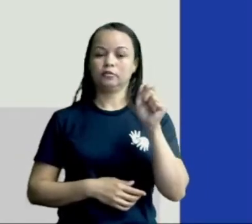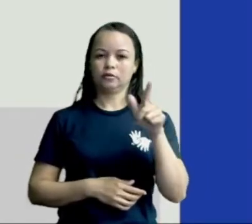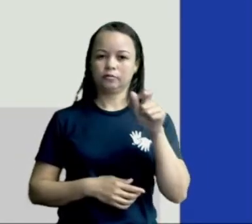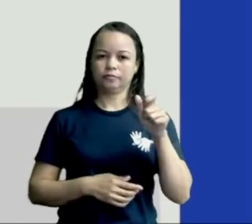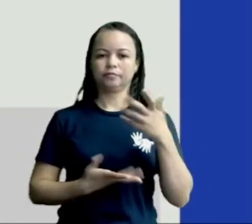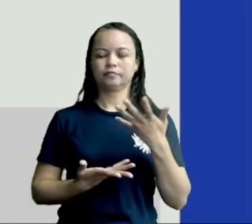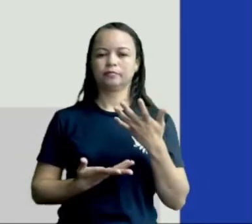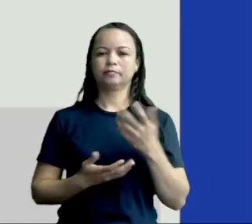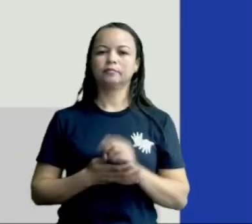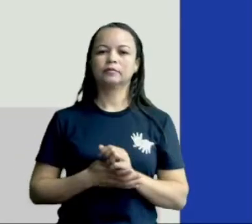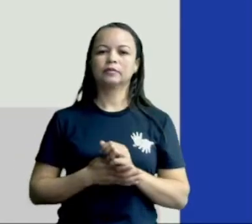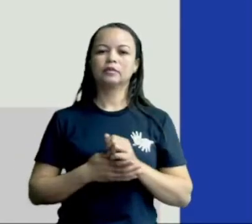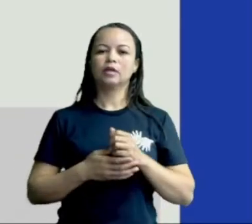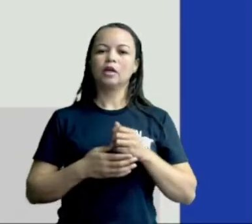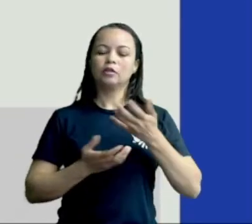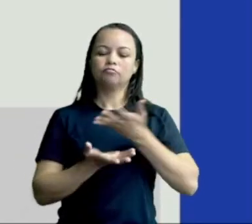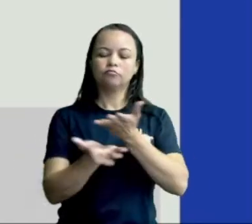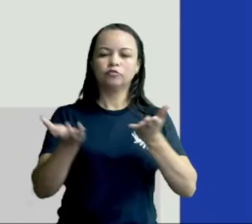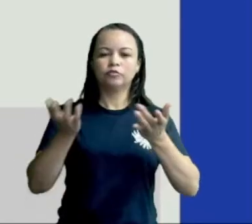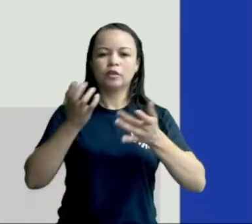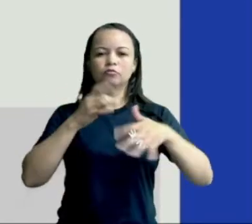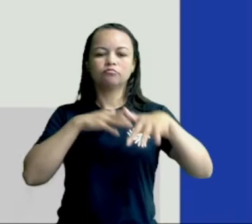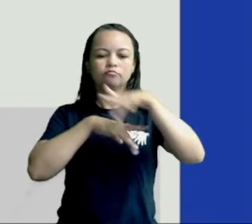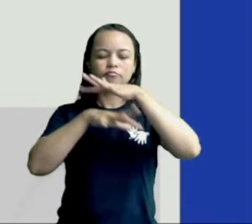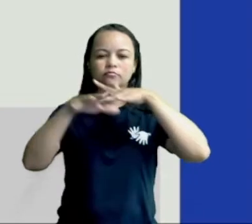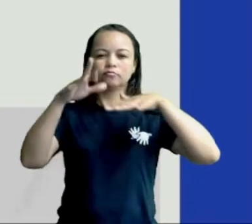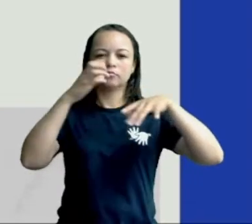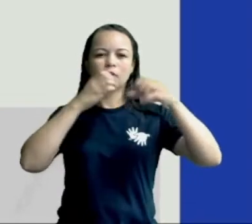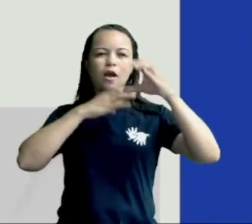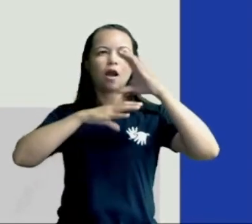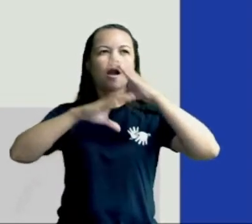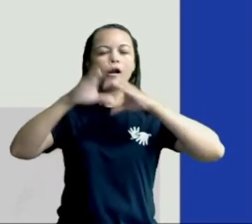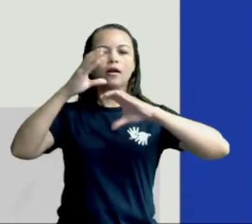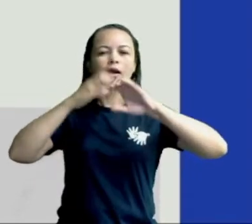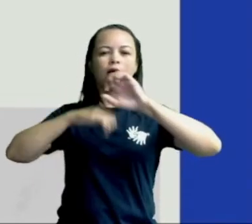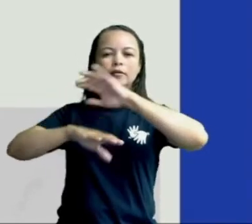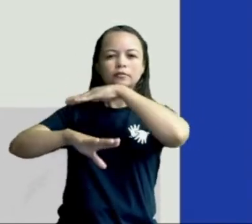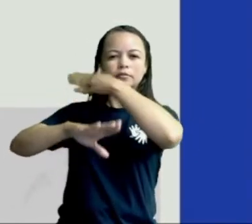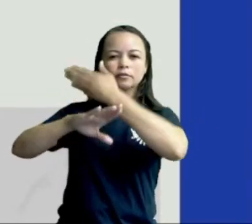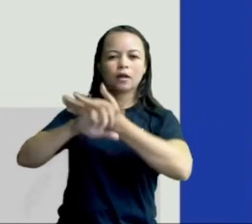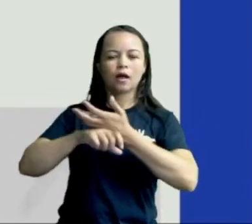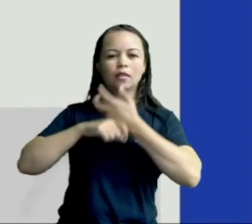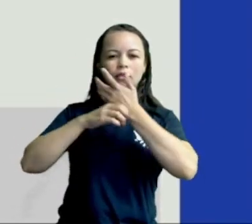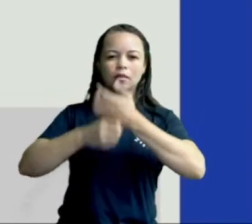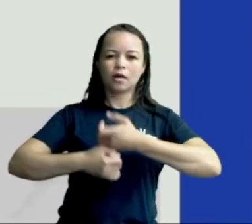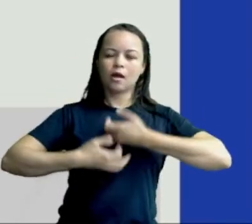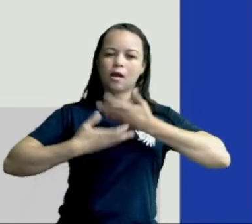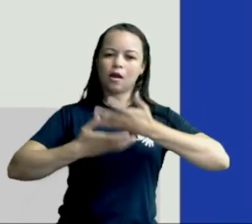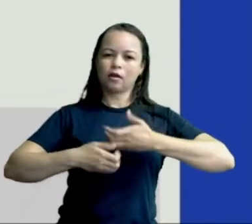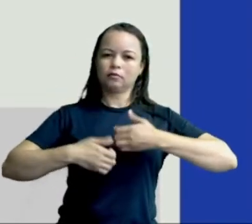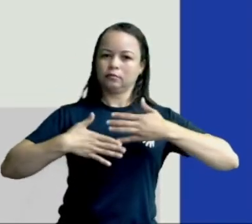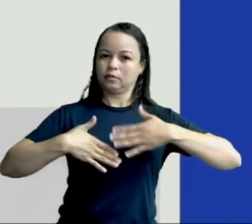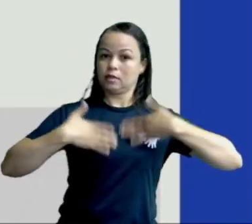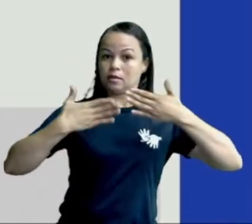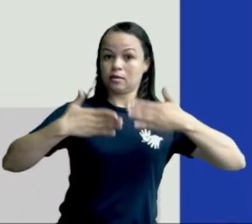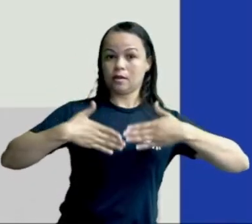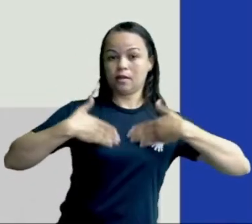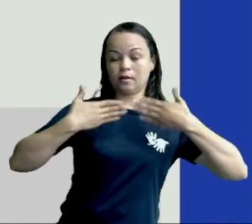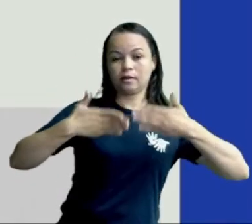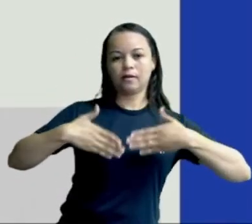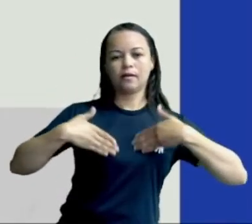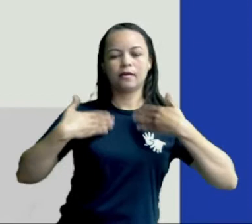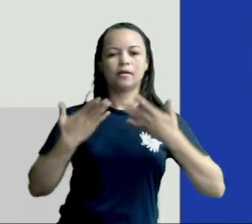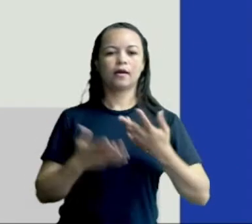teus, cantando noite e dia, bem como outrora, os bardos do Tabor, vão levando braçados